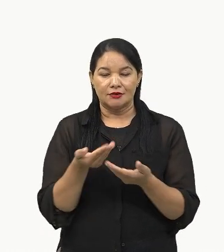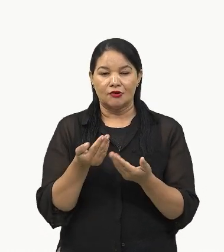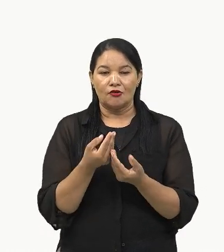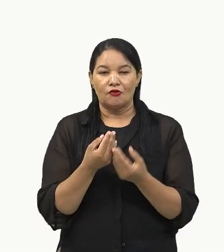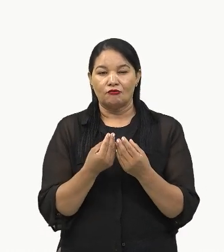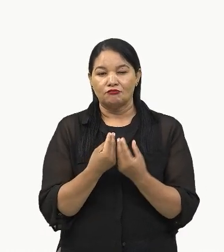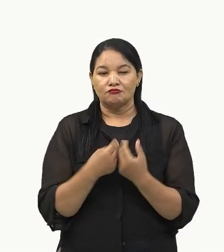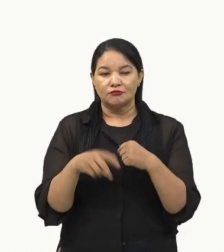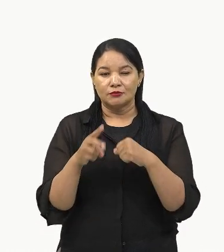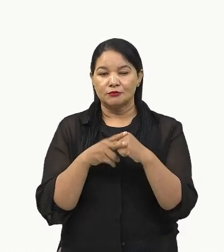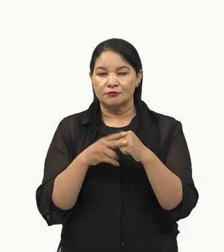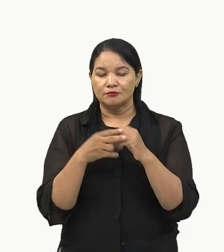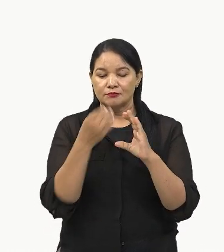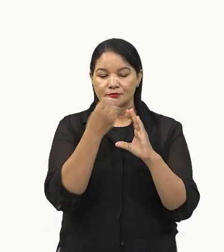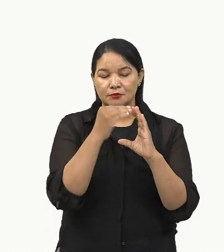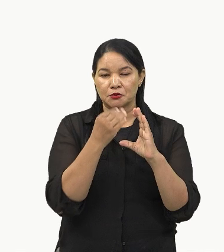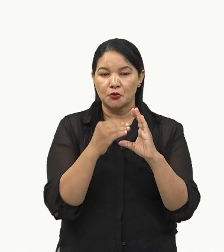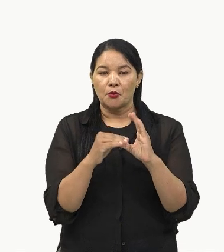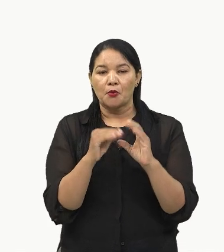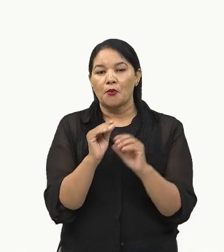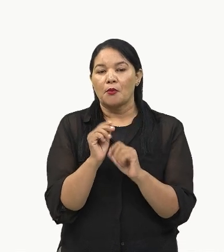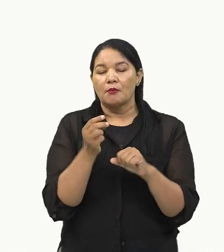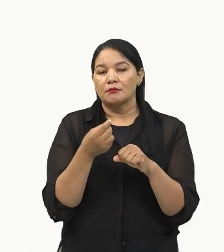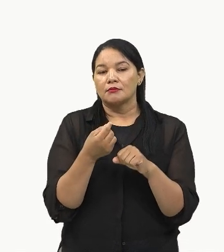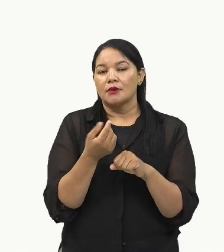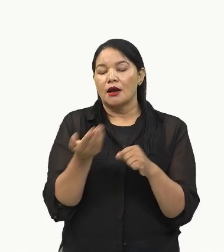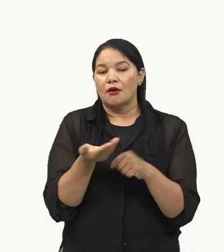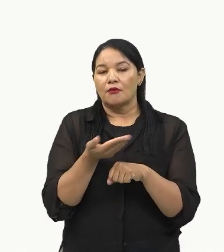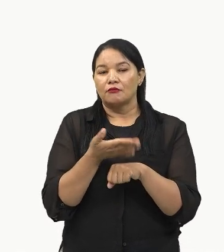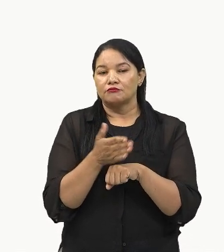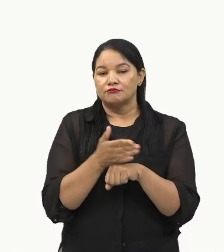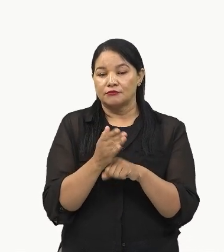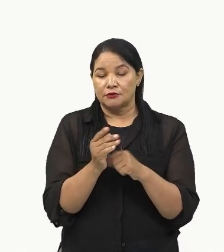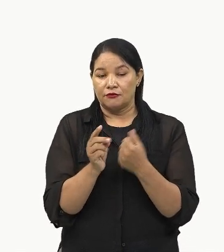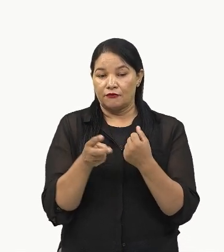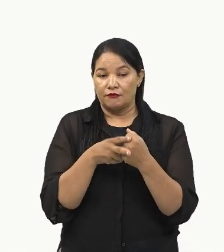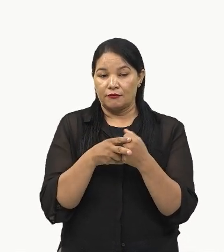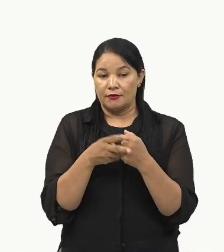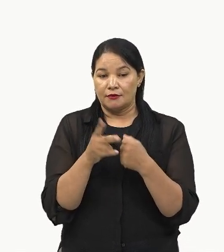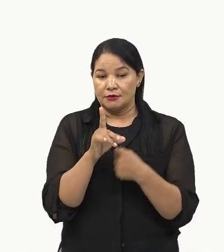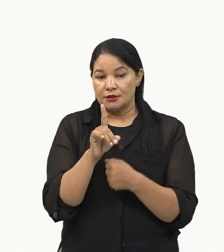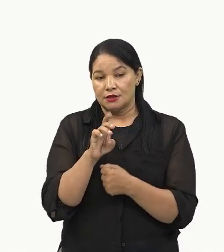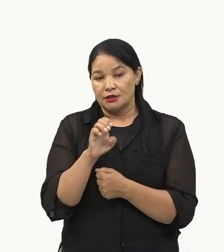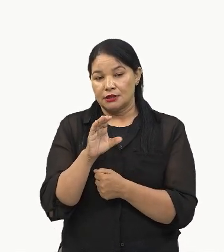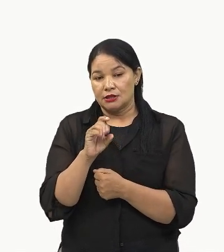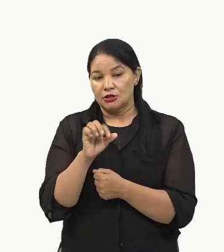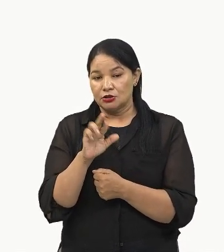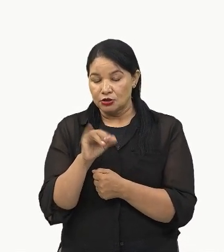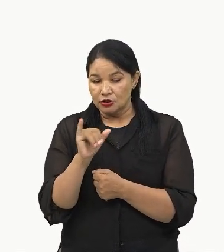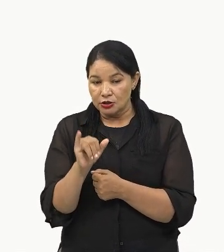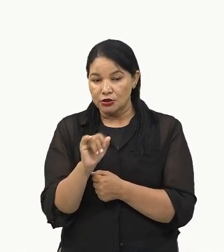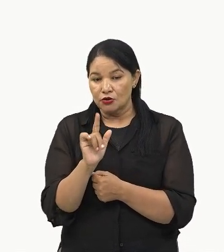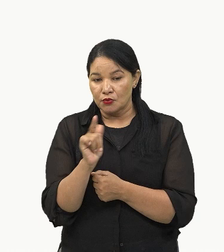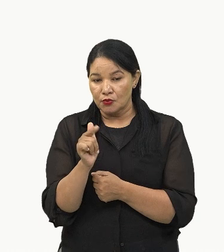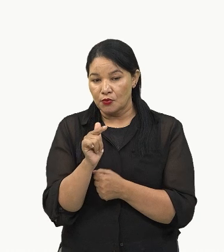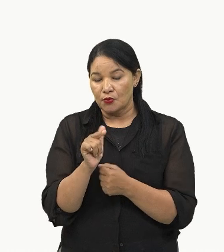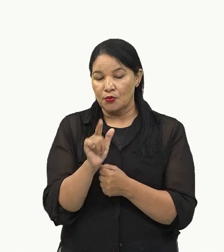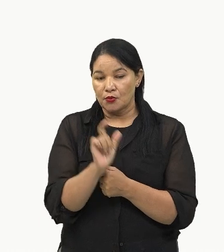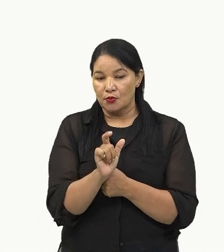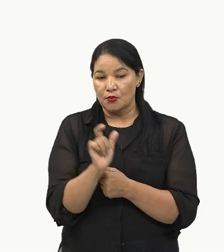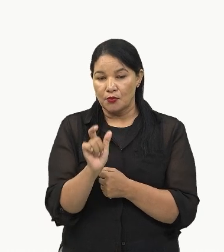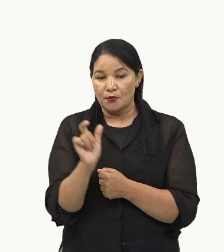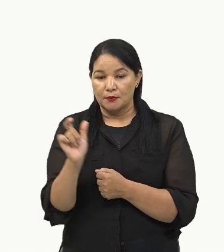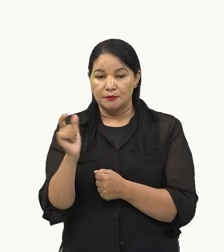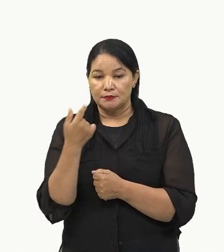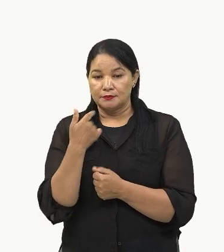que a gente estudou? Nós temos aqui o verbo decir, que é o verbo dizer, disponer, ele vem do verbo poner.